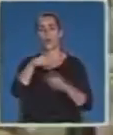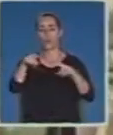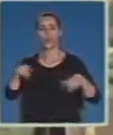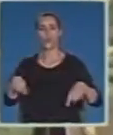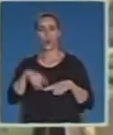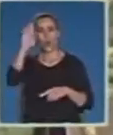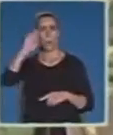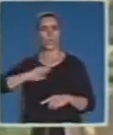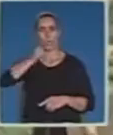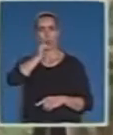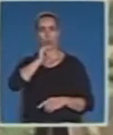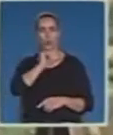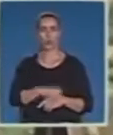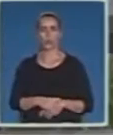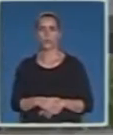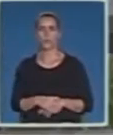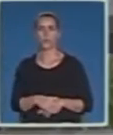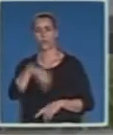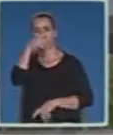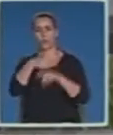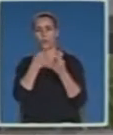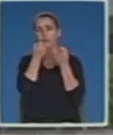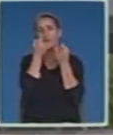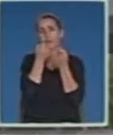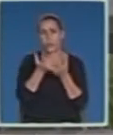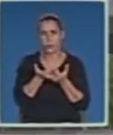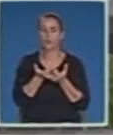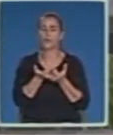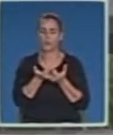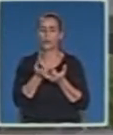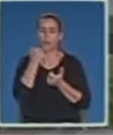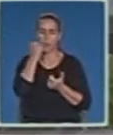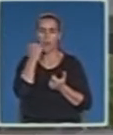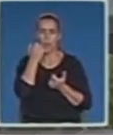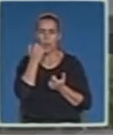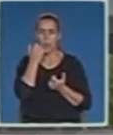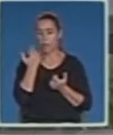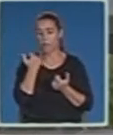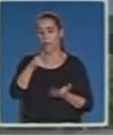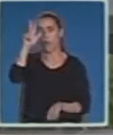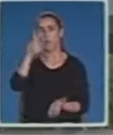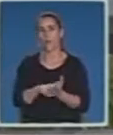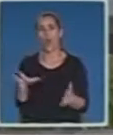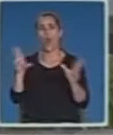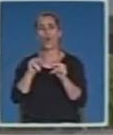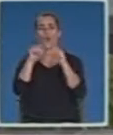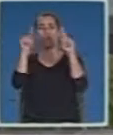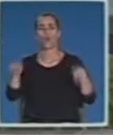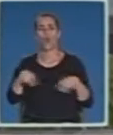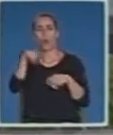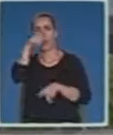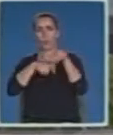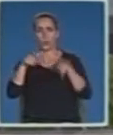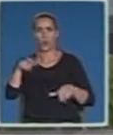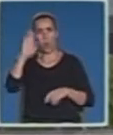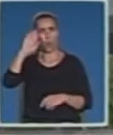dos Açores. Os recursos são escassos e críticos, pelo que recentemente foram aprovados novos quadros orgânicos de pessoal do